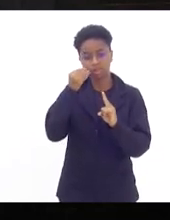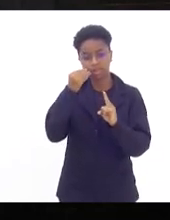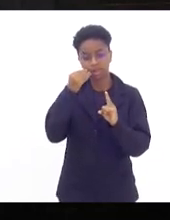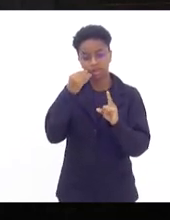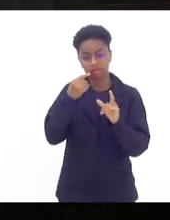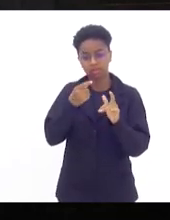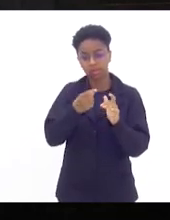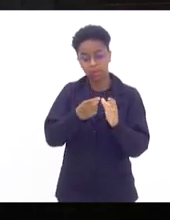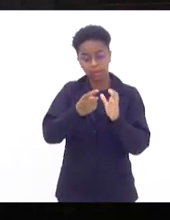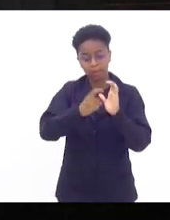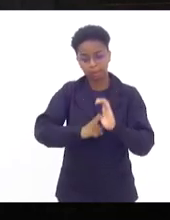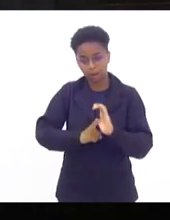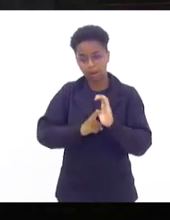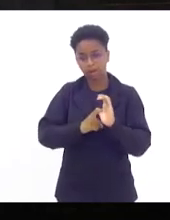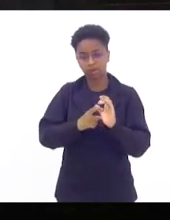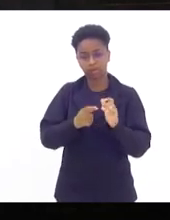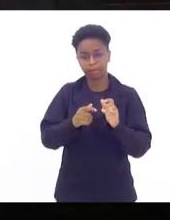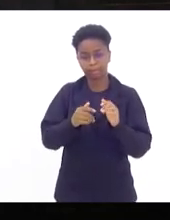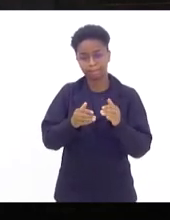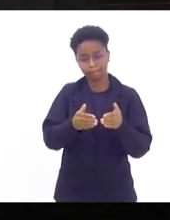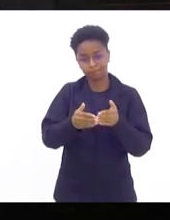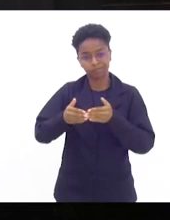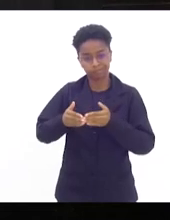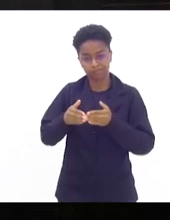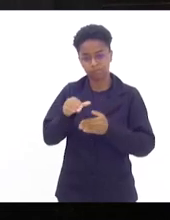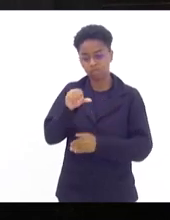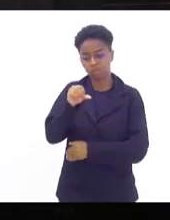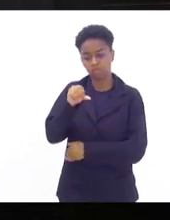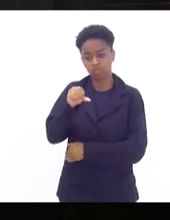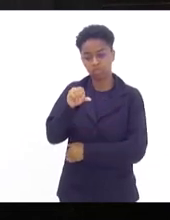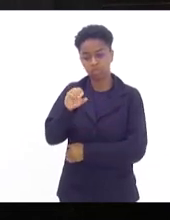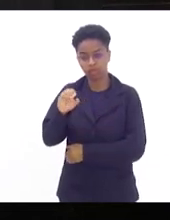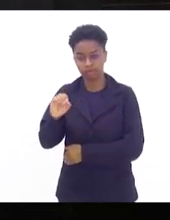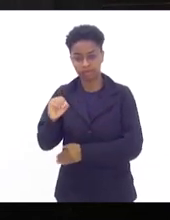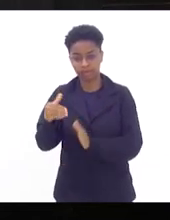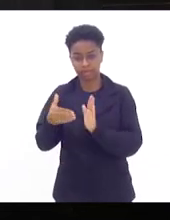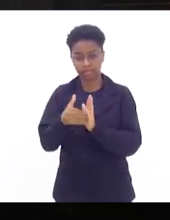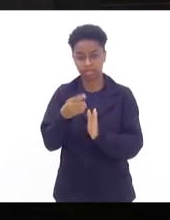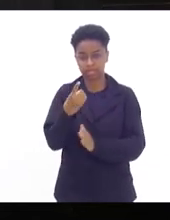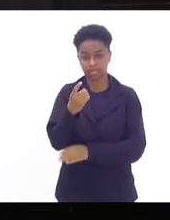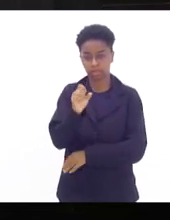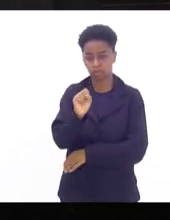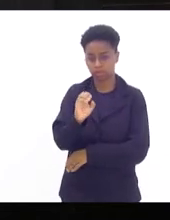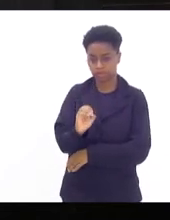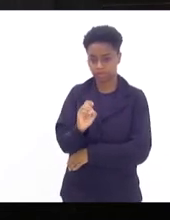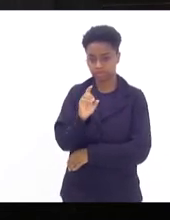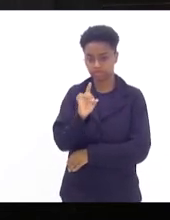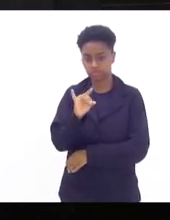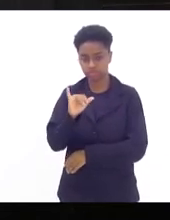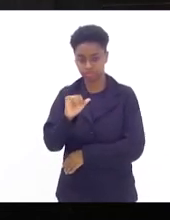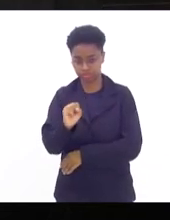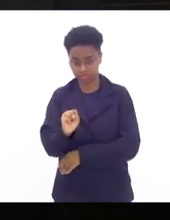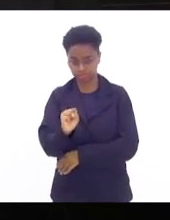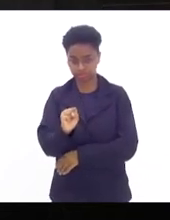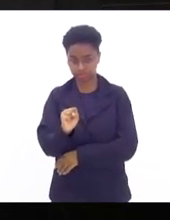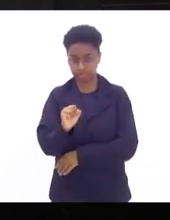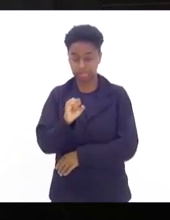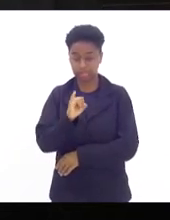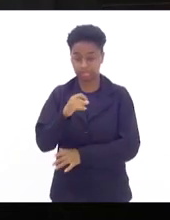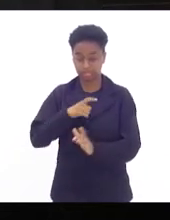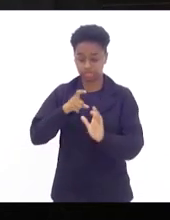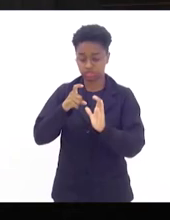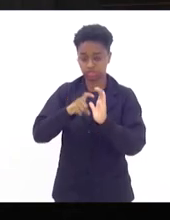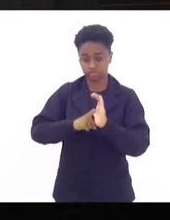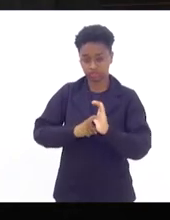seus devedores entre 90 e 180 dias, dívida na casa